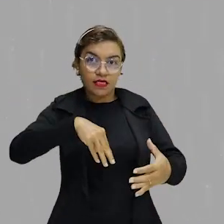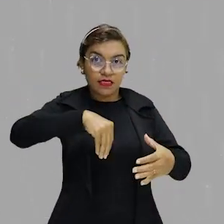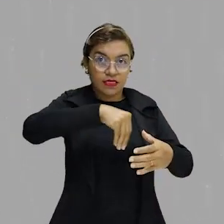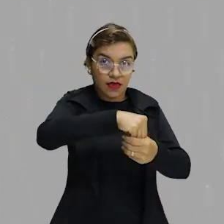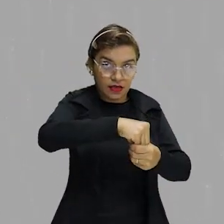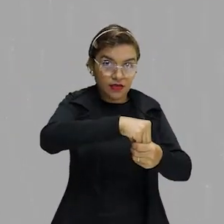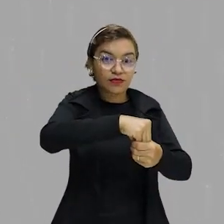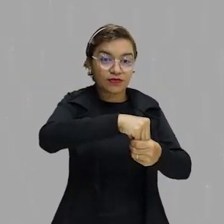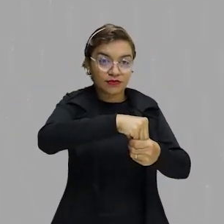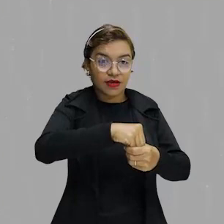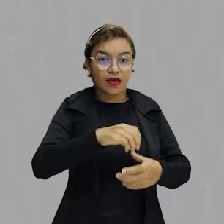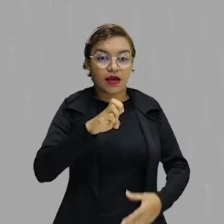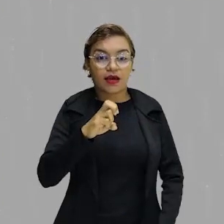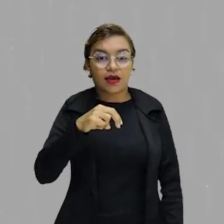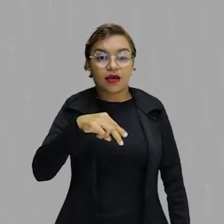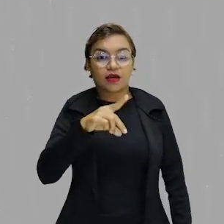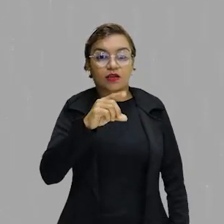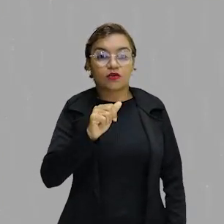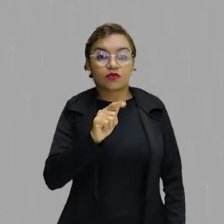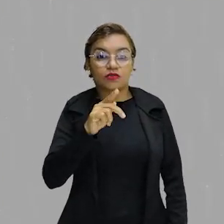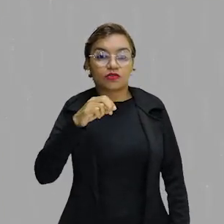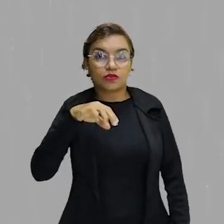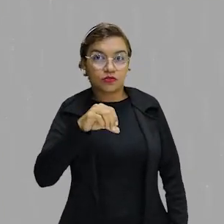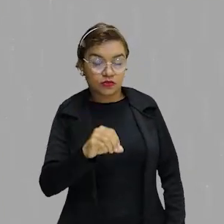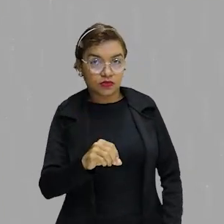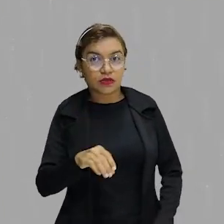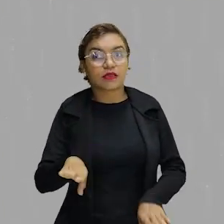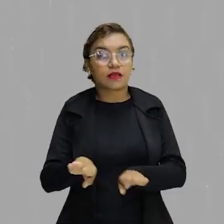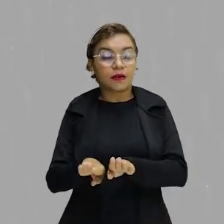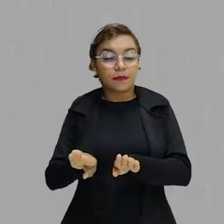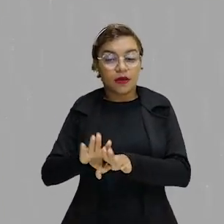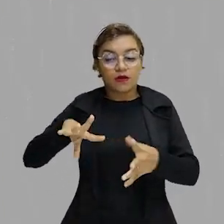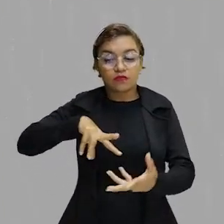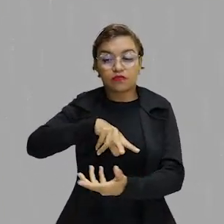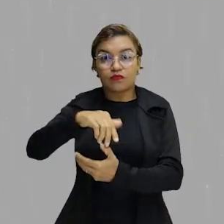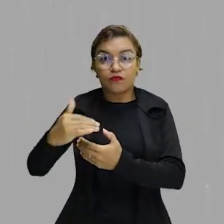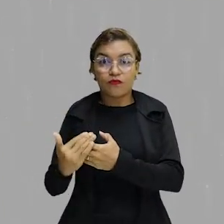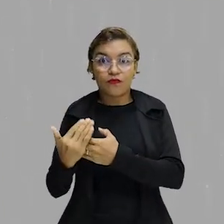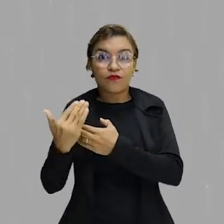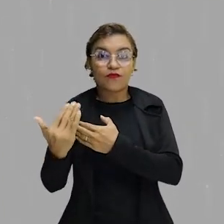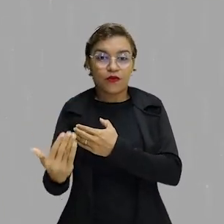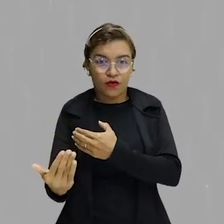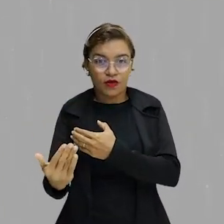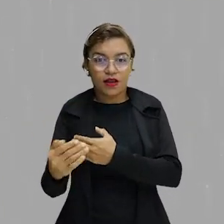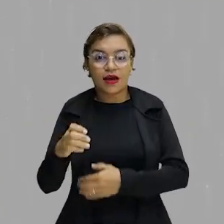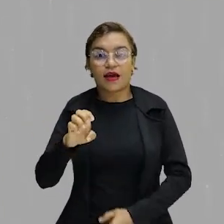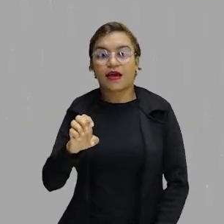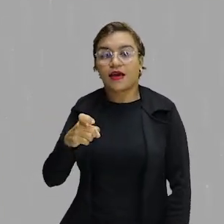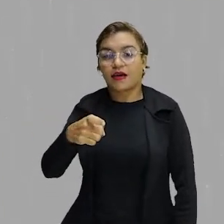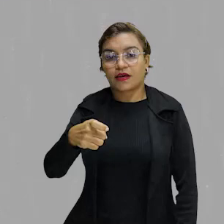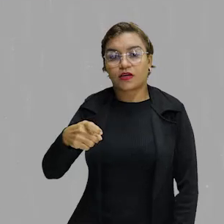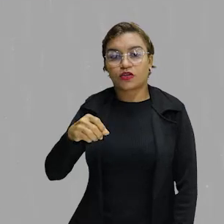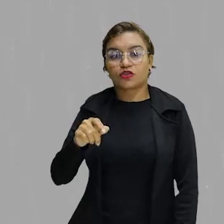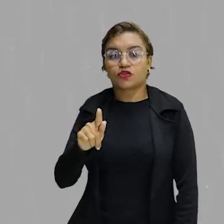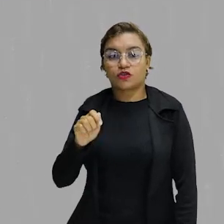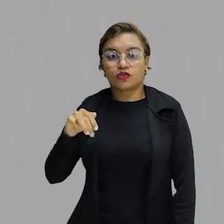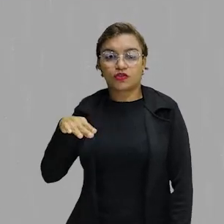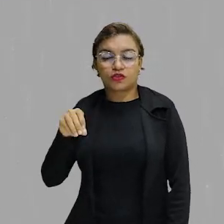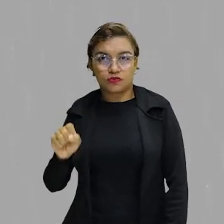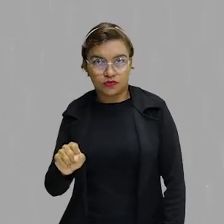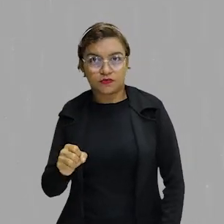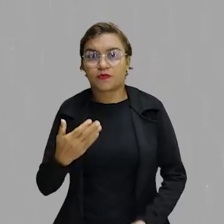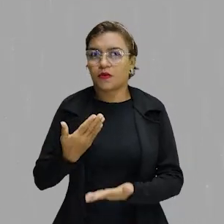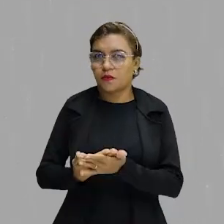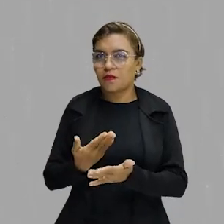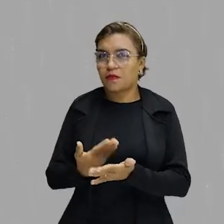agentes endógenos, mas também dos agentes que vão modelar o relevo externamente, que são os agentes exógenos, beleza? É uma aula